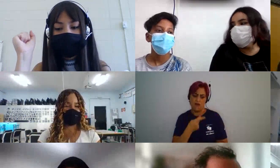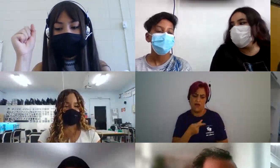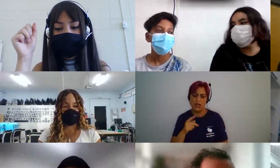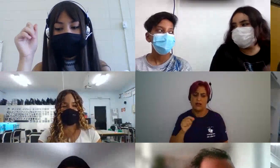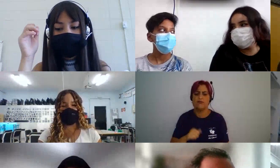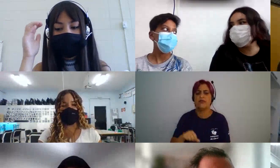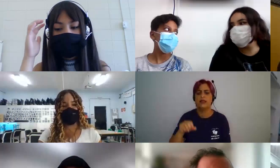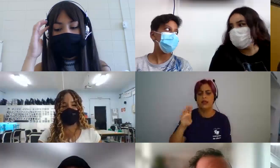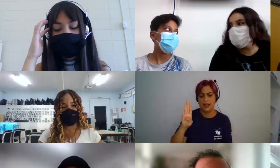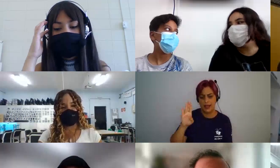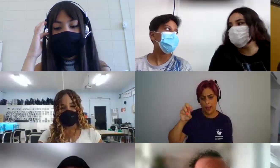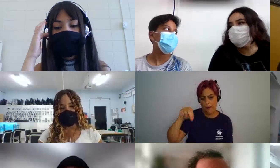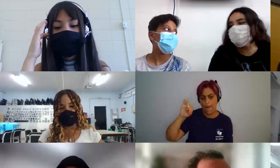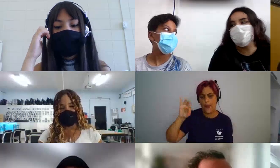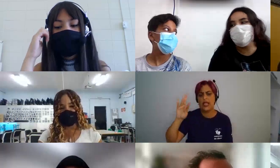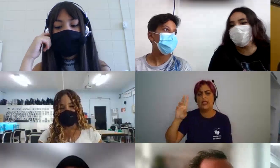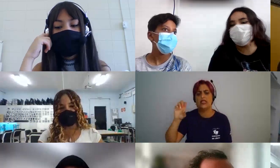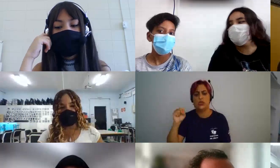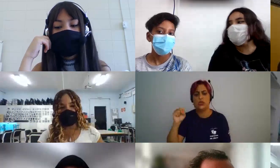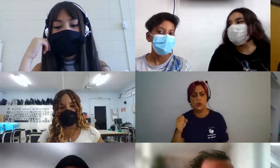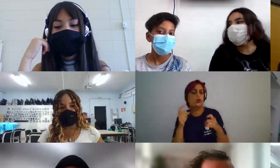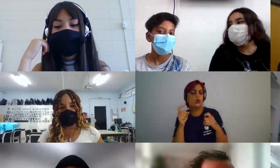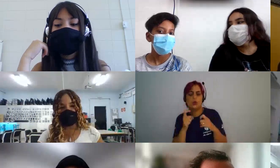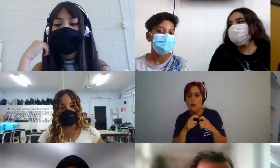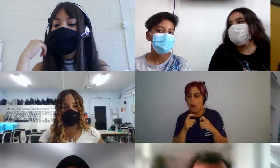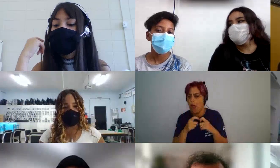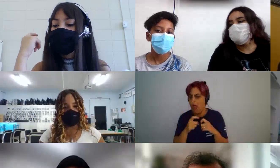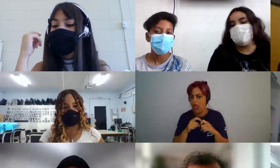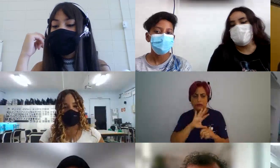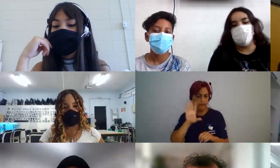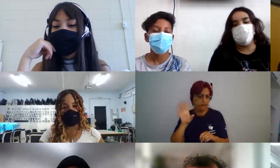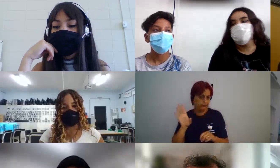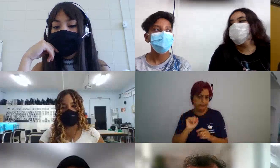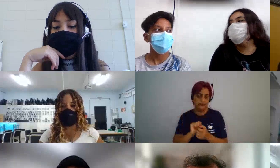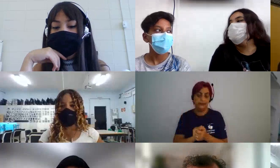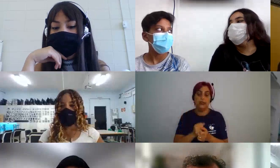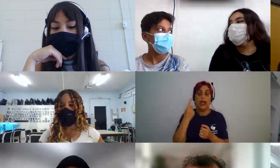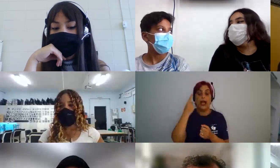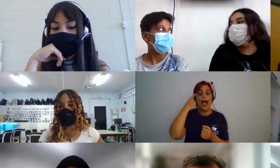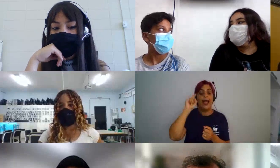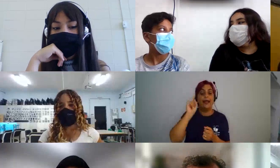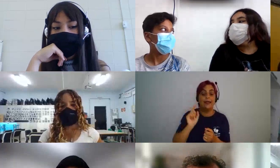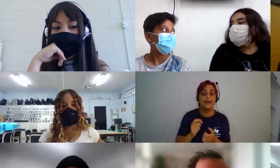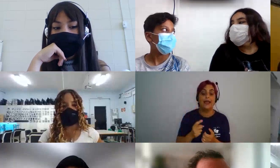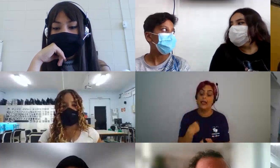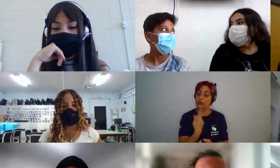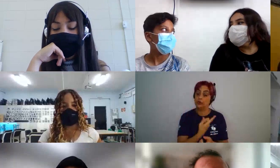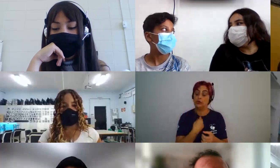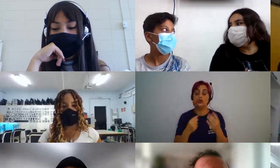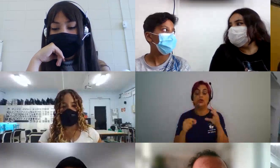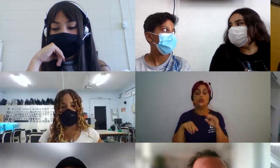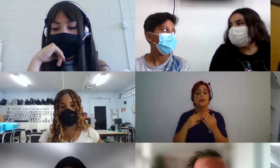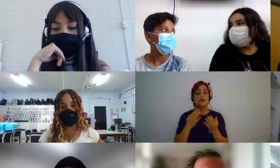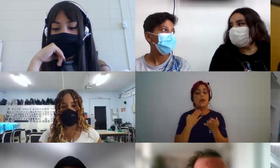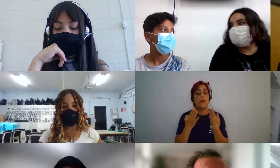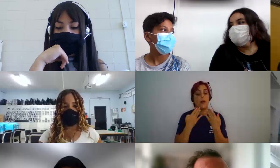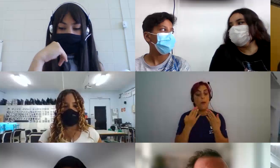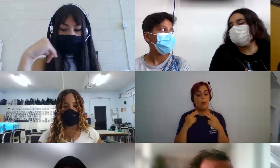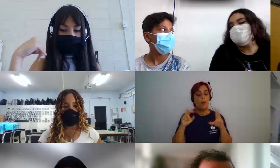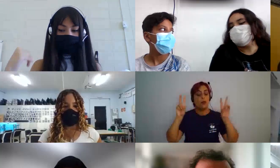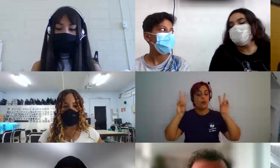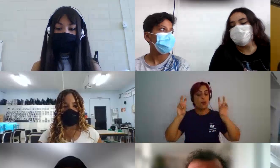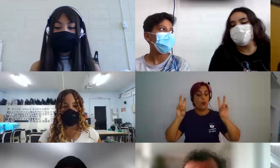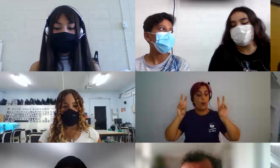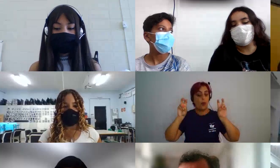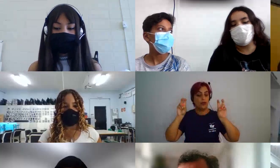pediatra de adolescentes, você me chama de médico de adolescentes. A ideia é a gente bater um papo de um assunto bem amplo